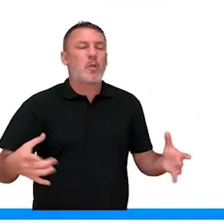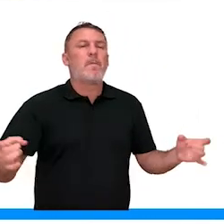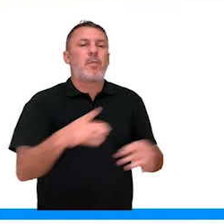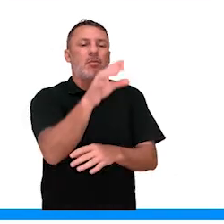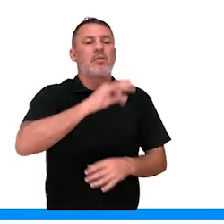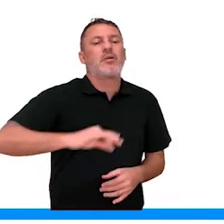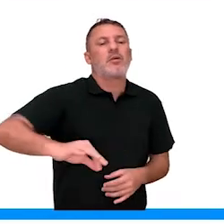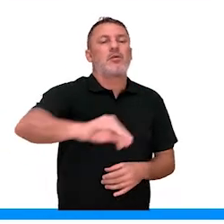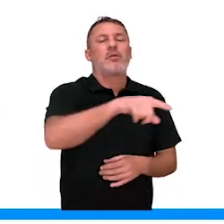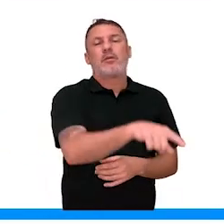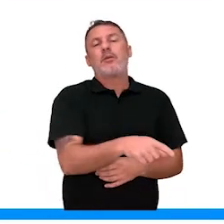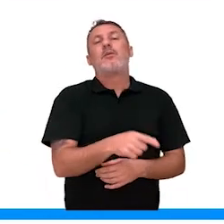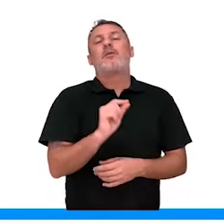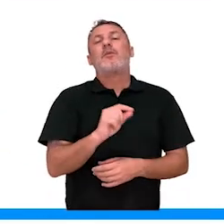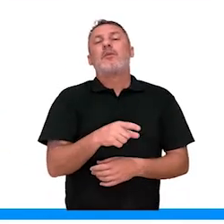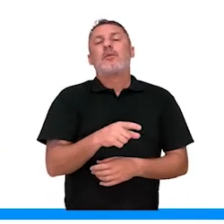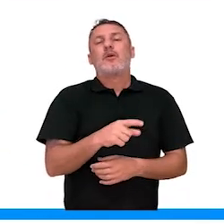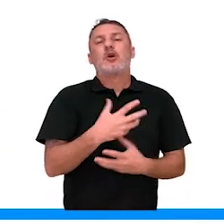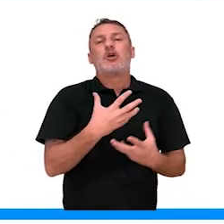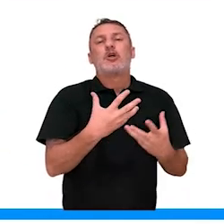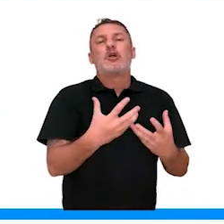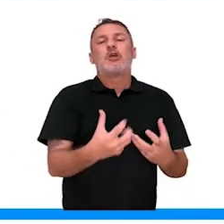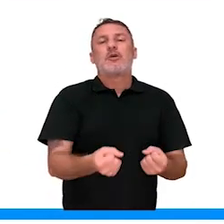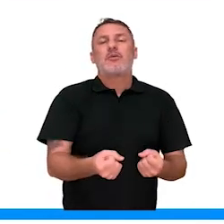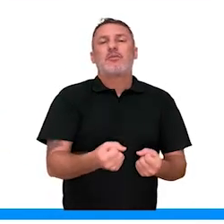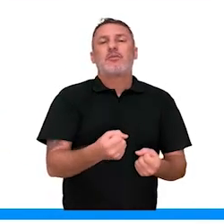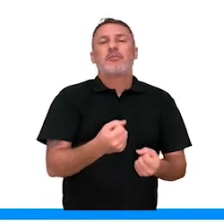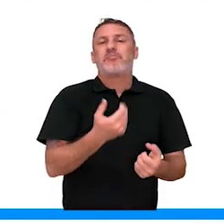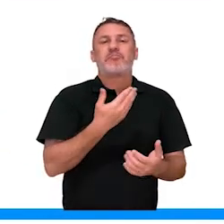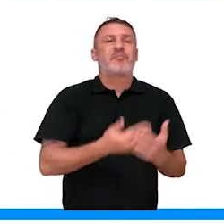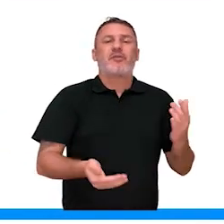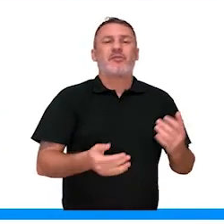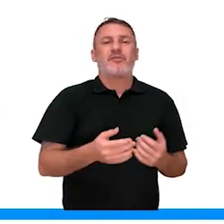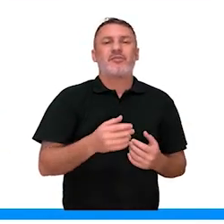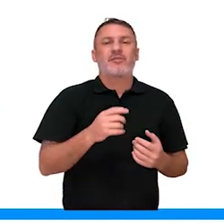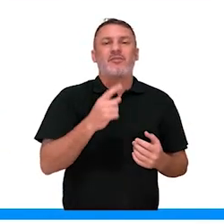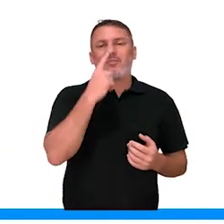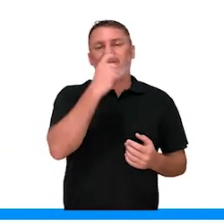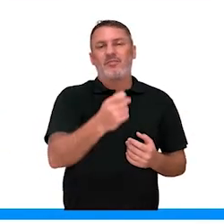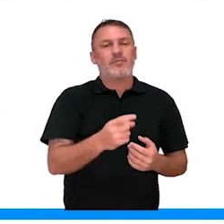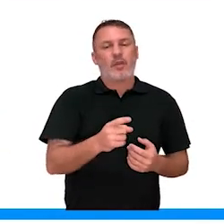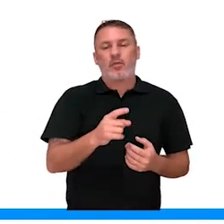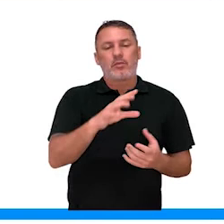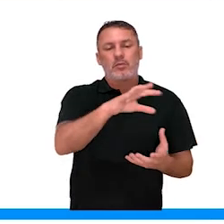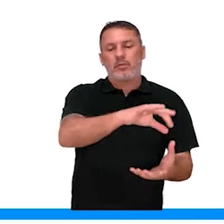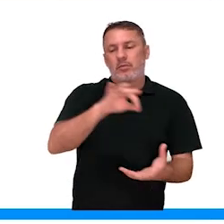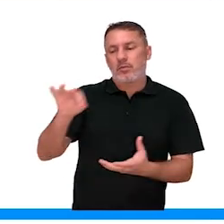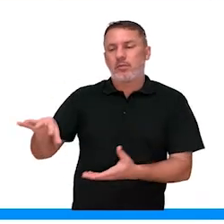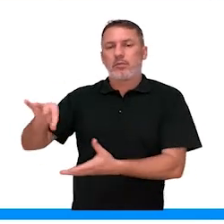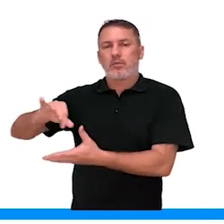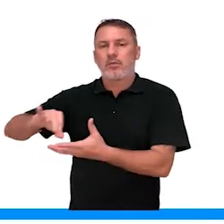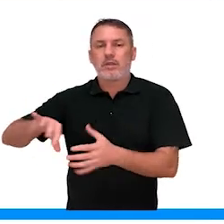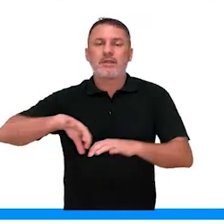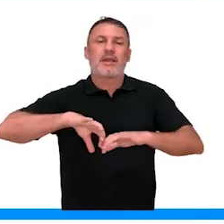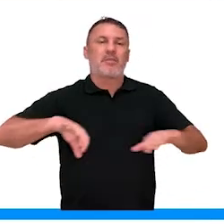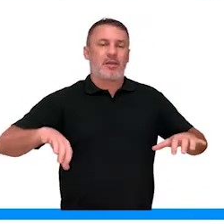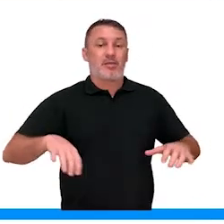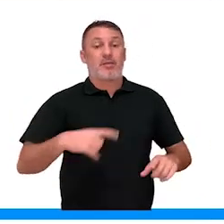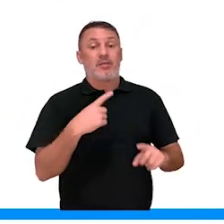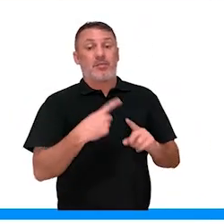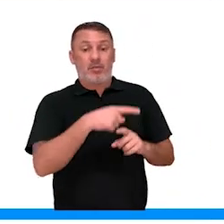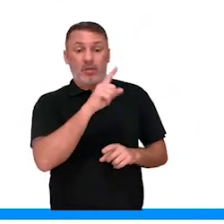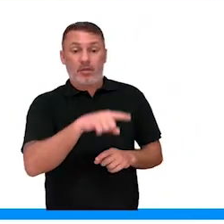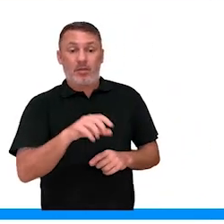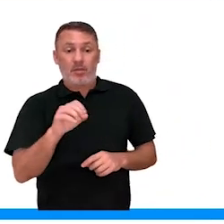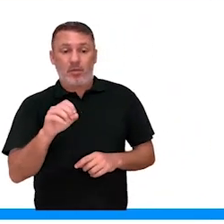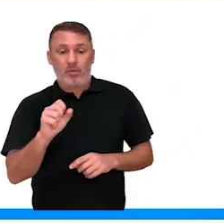Você está tornando ele mais concentrado do que dentro da célula. E a água, por